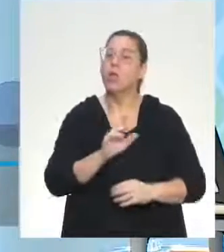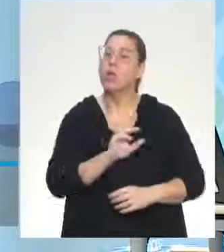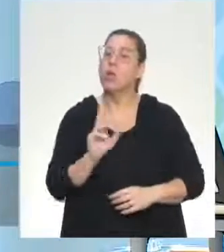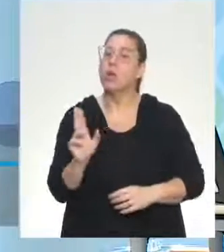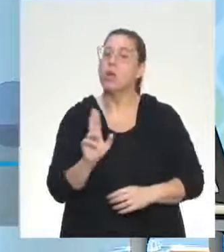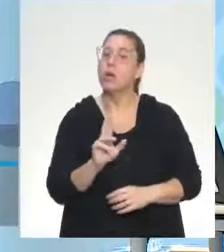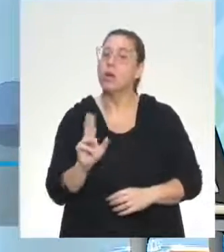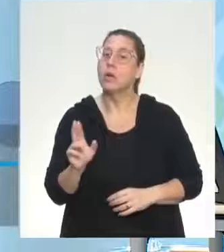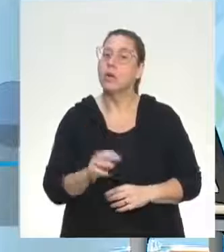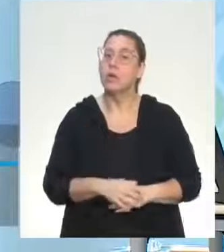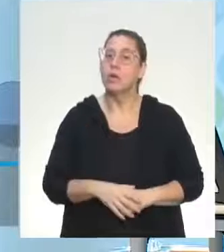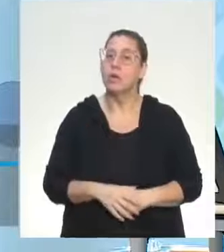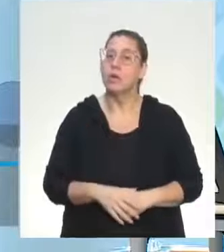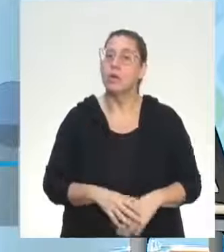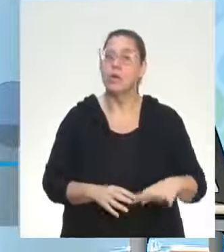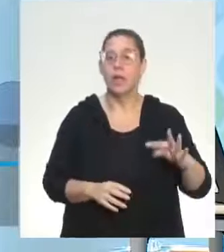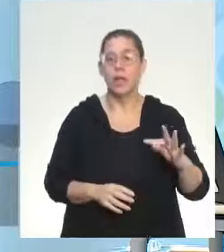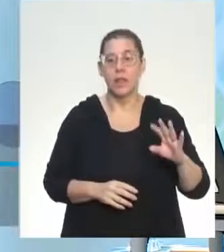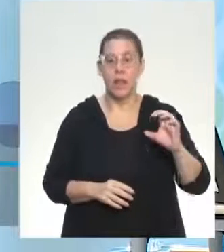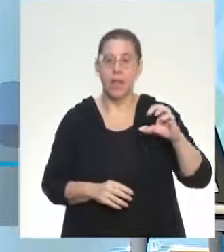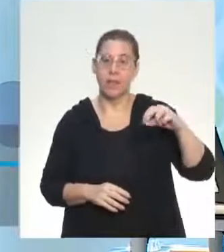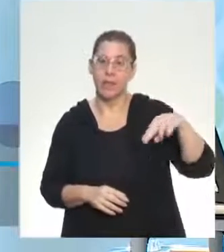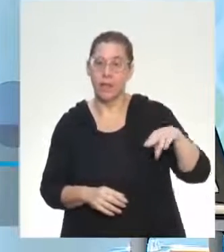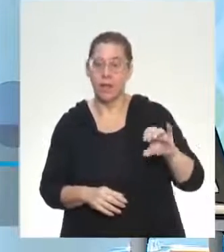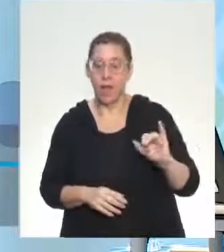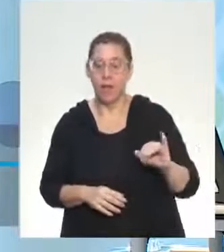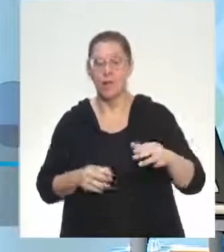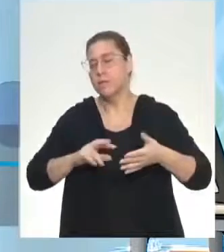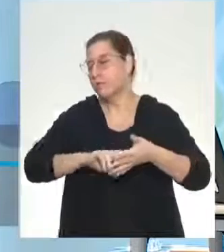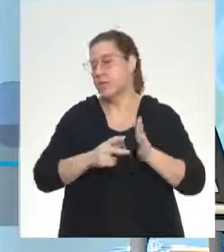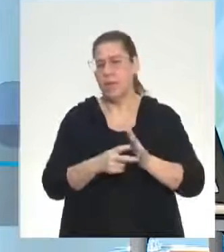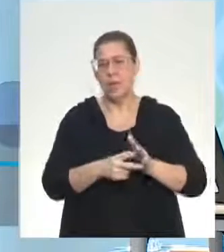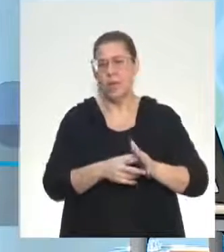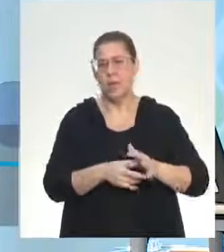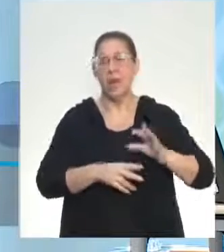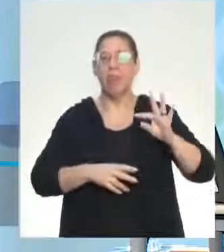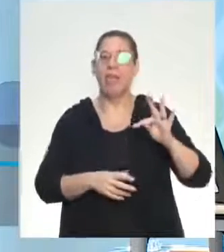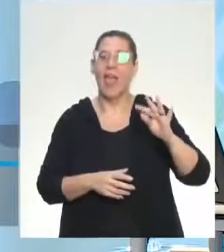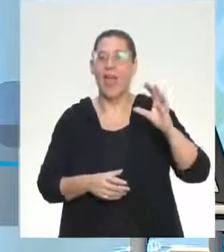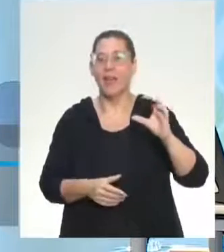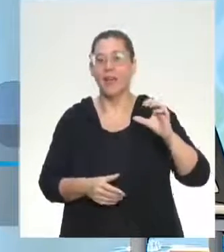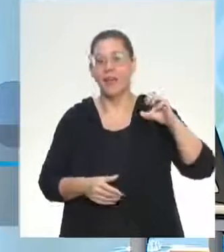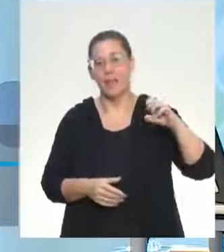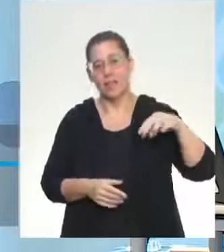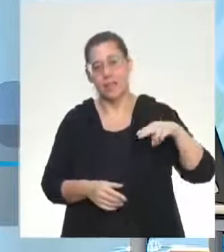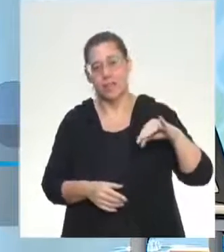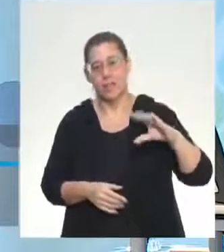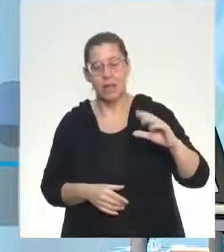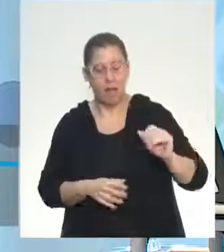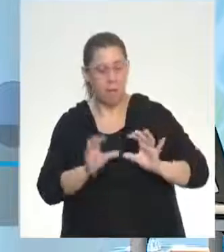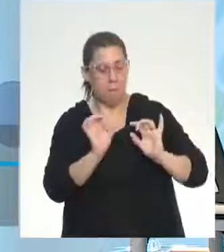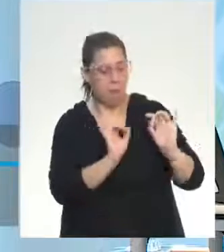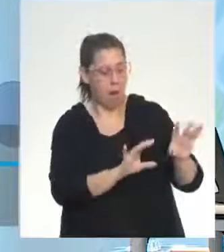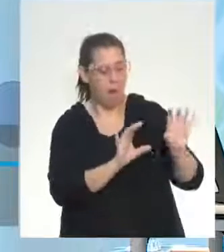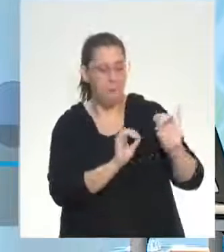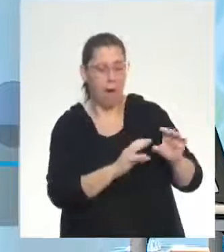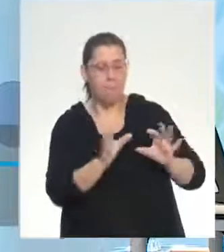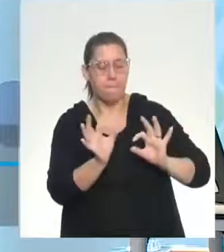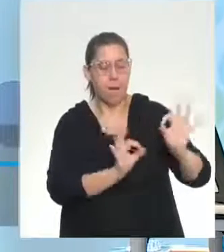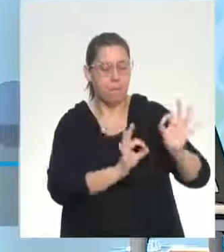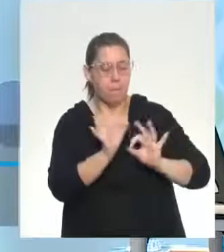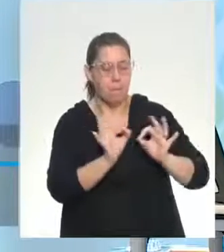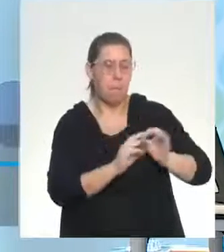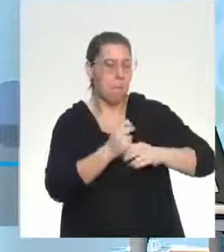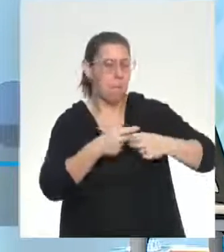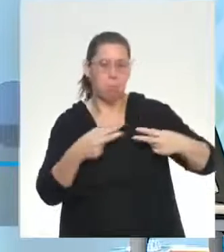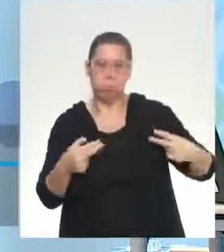de tekné, técnica. A técnica, a habilidade de criar algo,